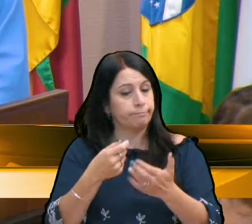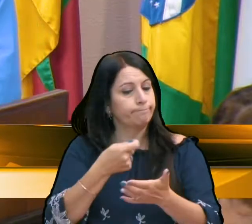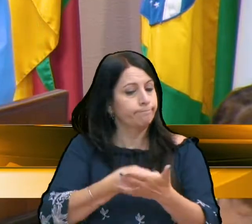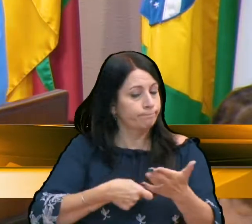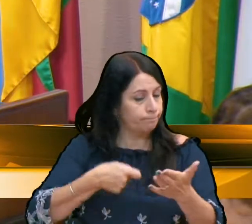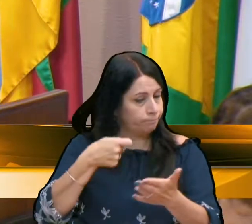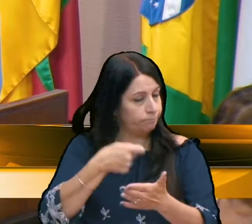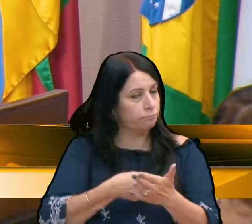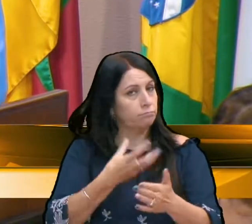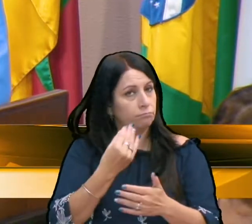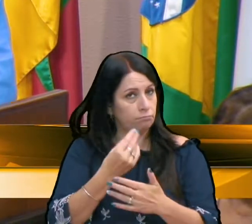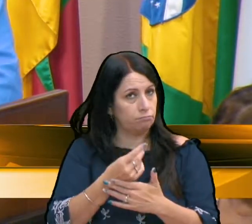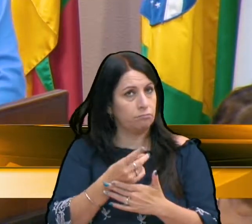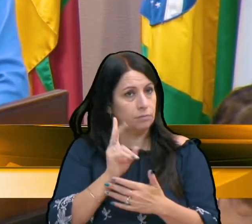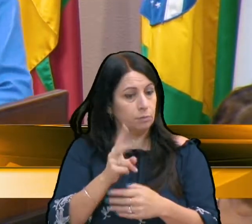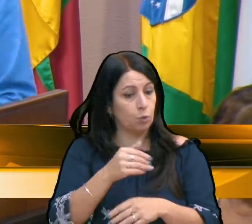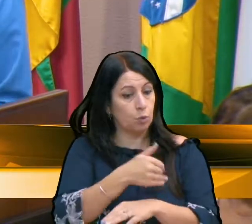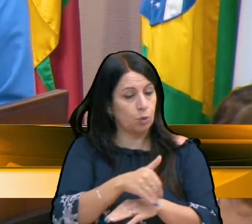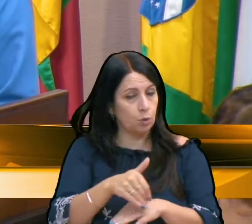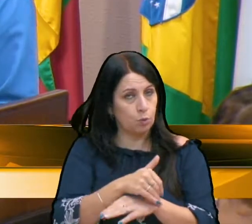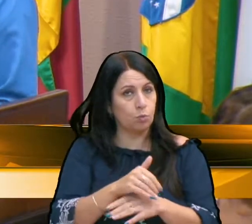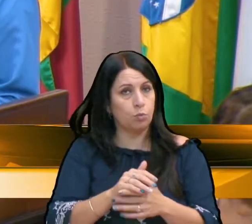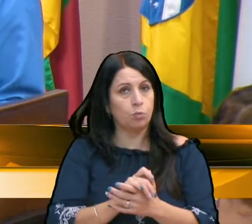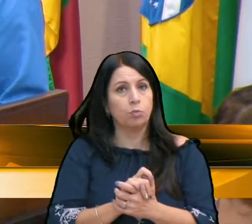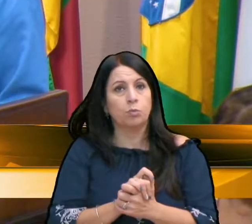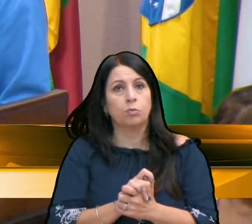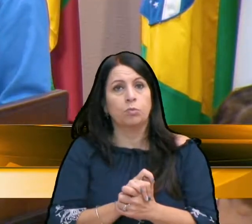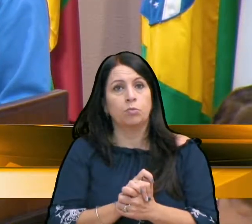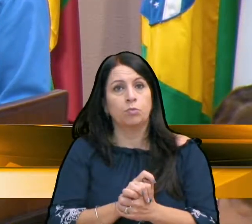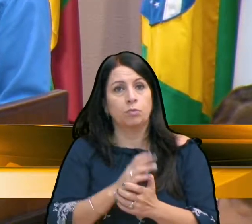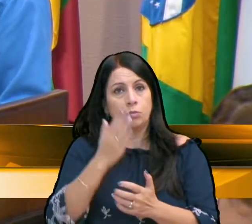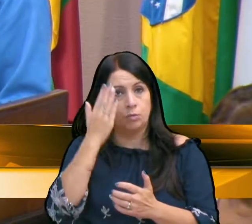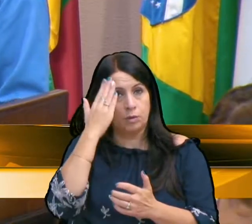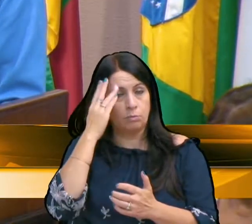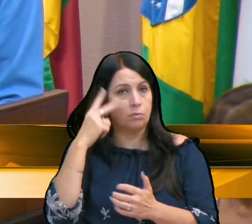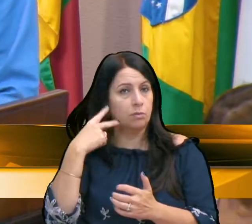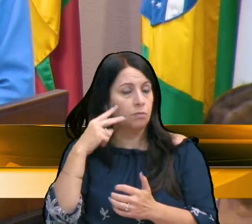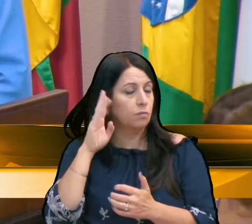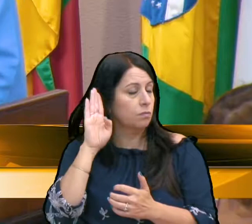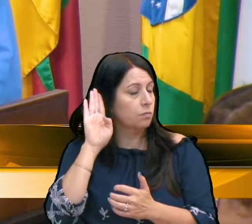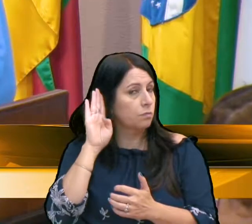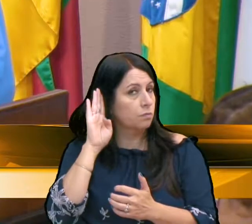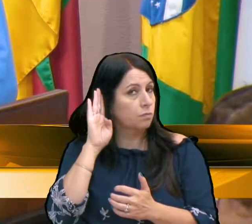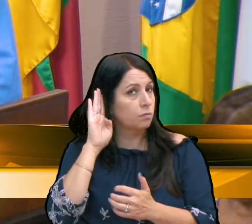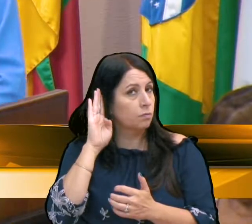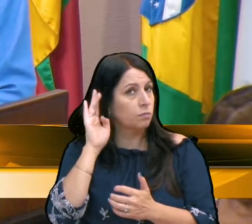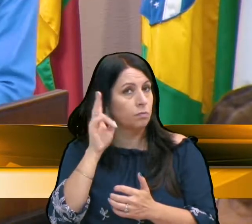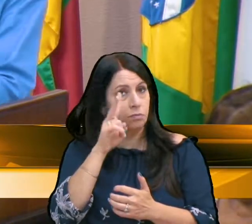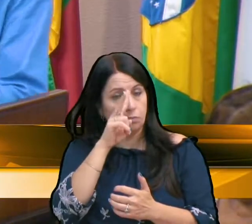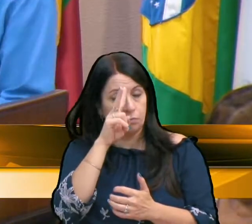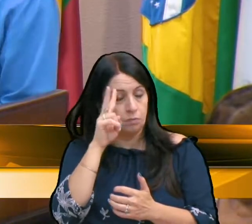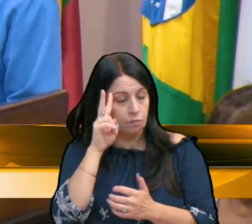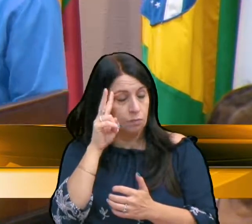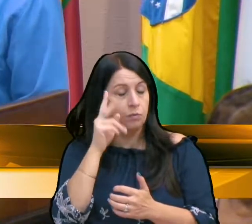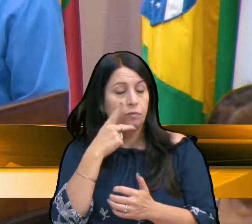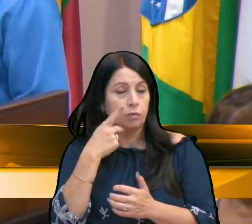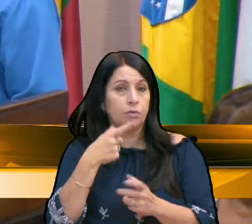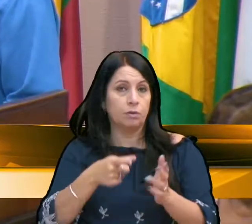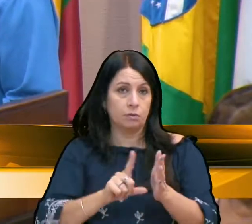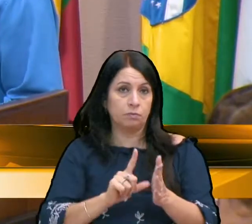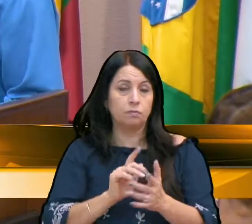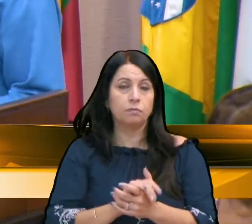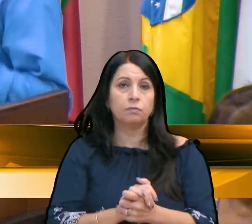muito, cada dia que andando na rua, você sabe, vereador Tomé, vereador Ruiz, também que já comentou aqui, era